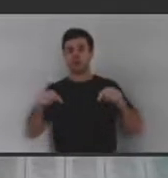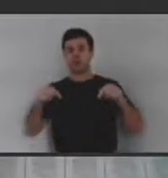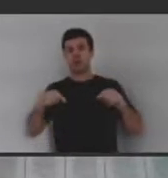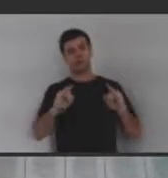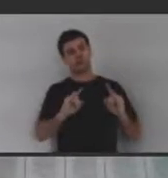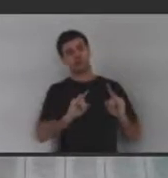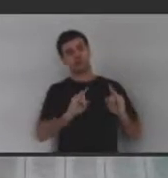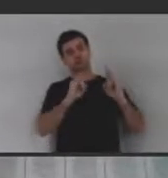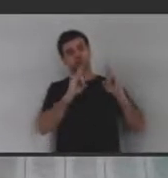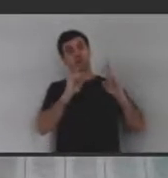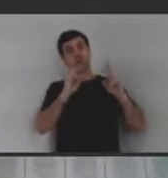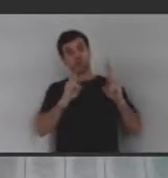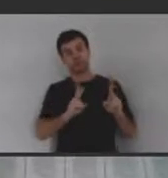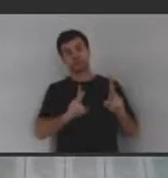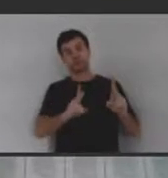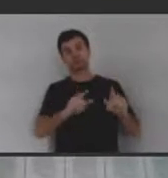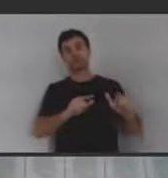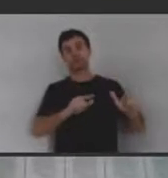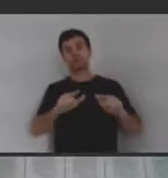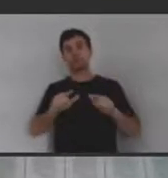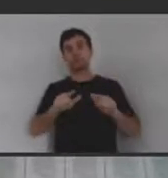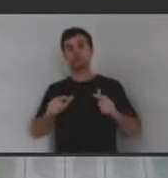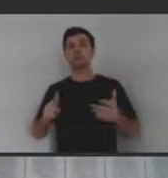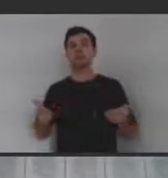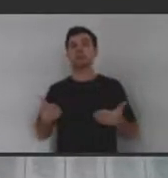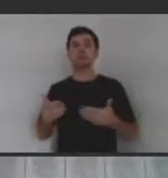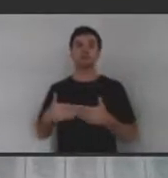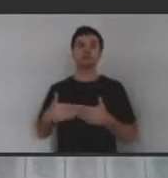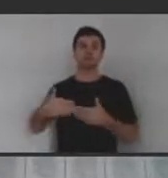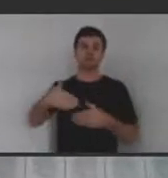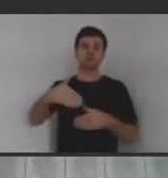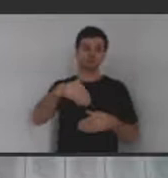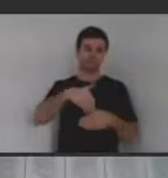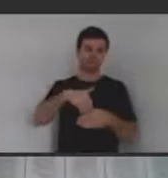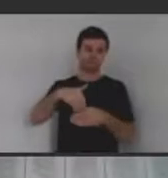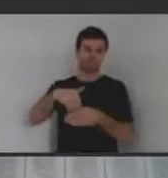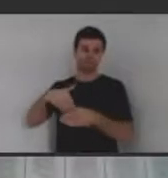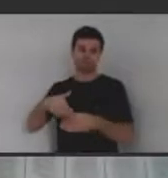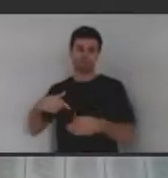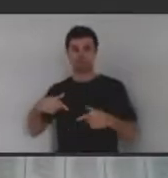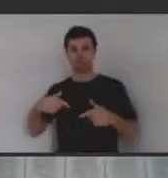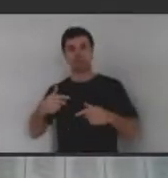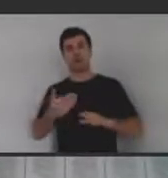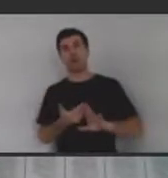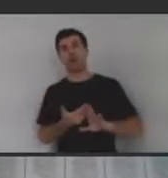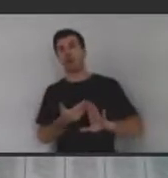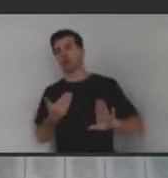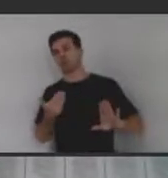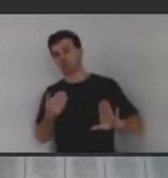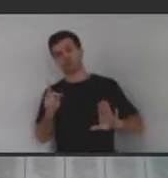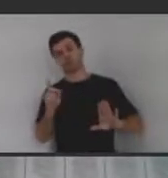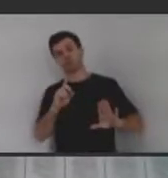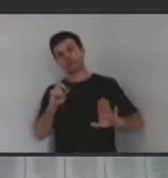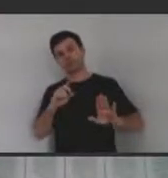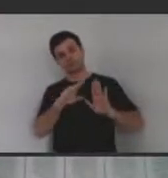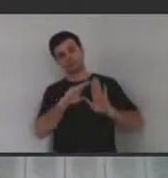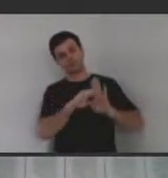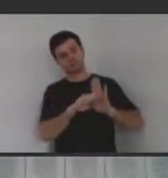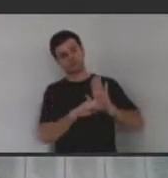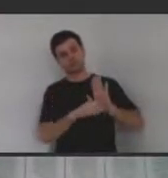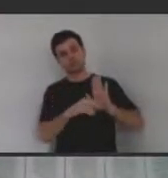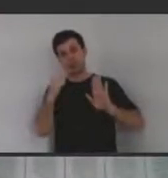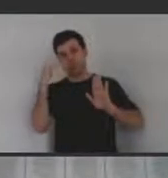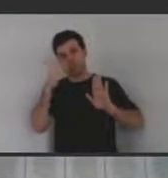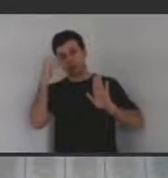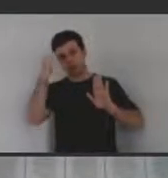em período eleitoral, uma vez que nós não temos afastamento, mas que possamos obedecer à normativa e